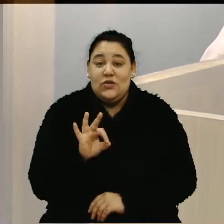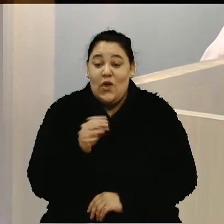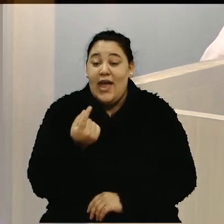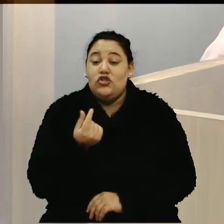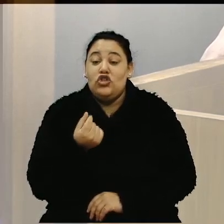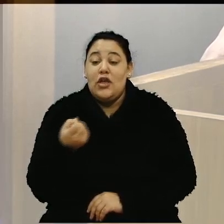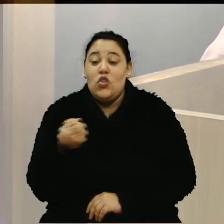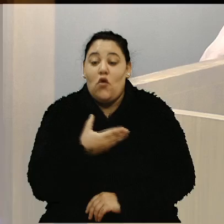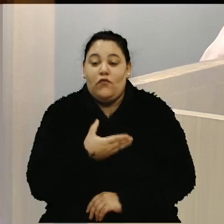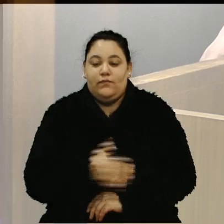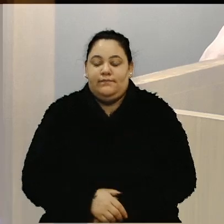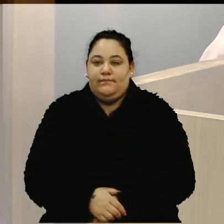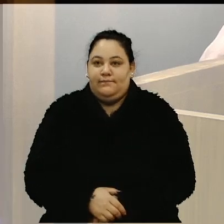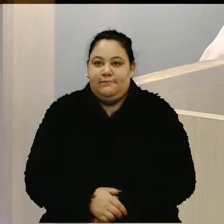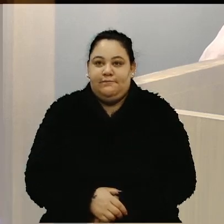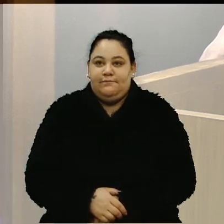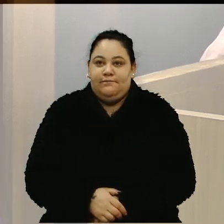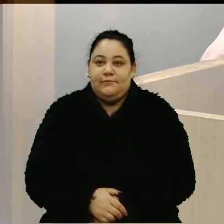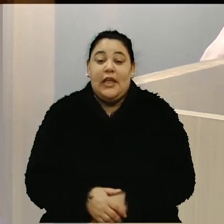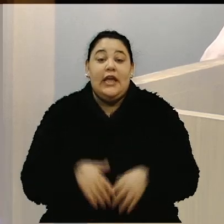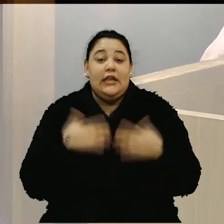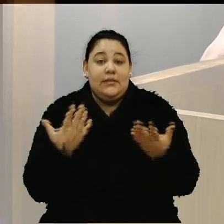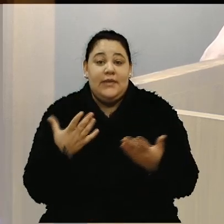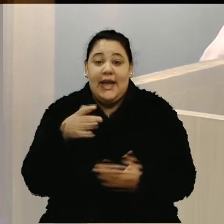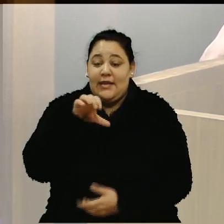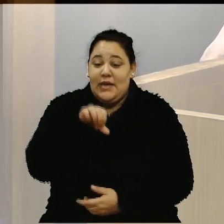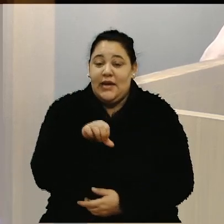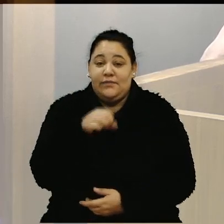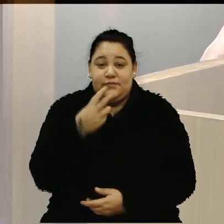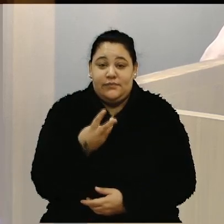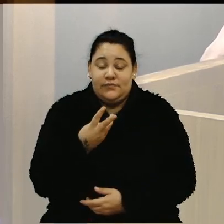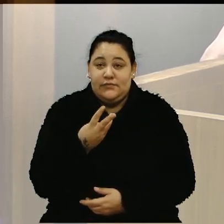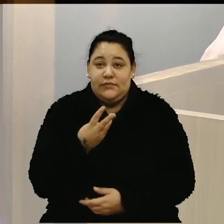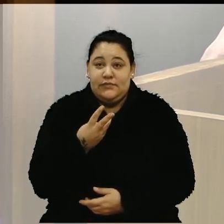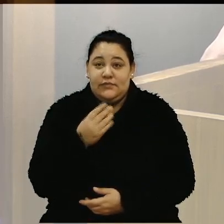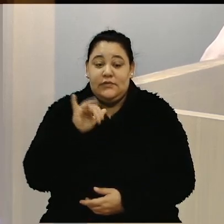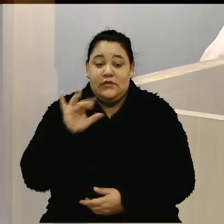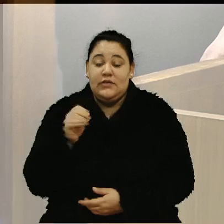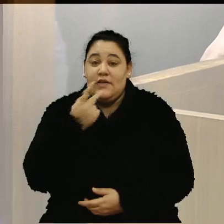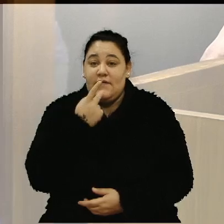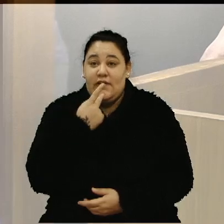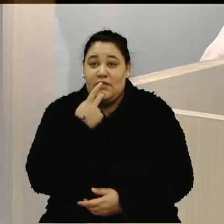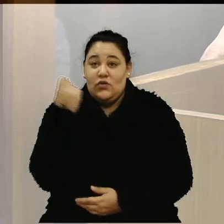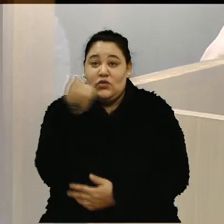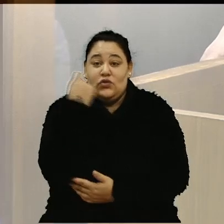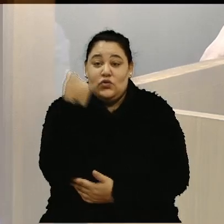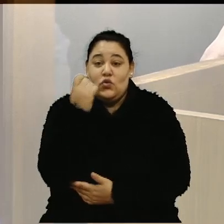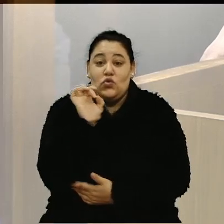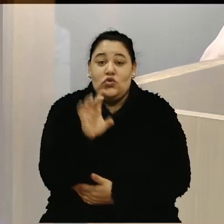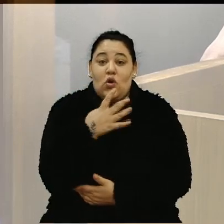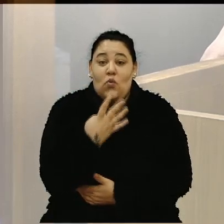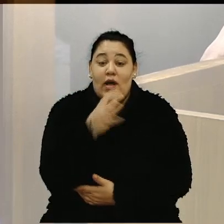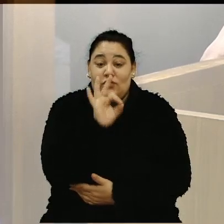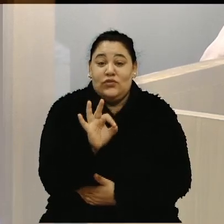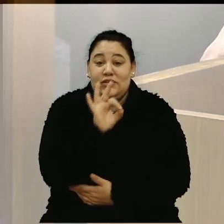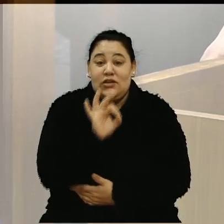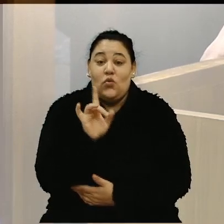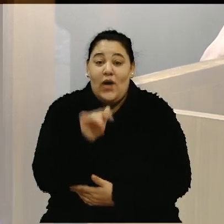desses valores foram destinados pelo governo federal aos afetados do Rio Grande do Sul. E